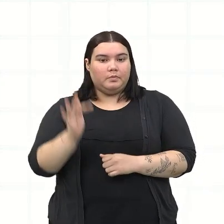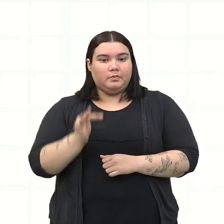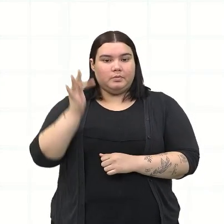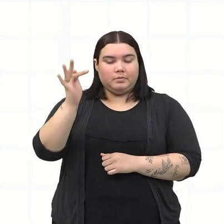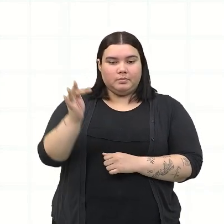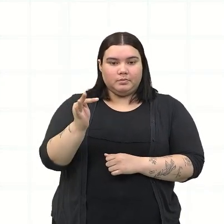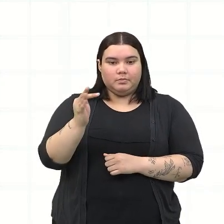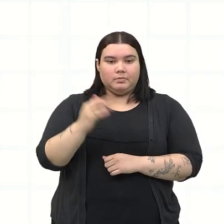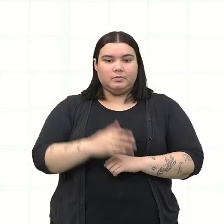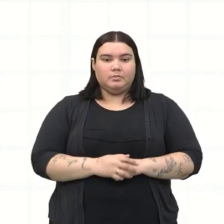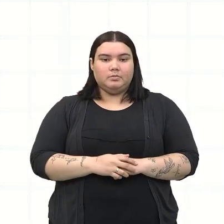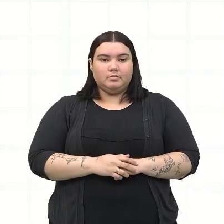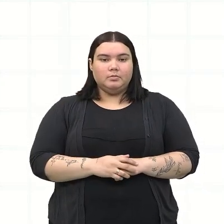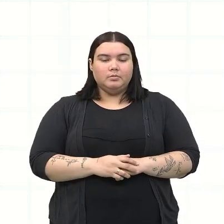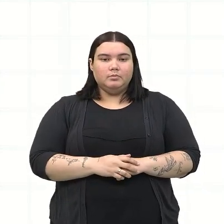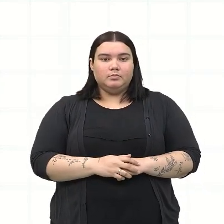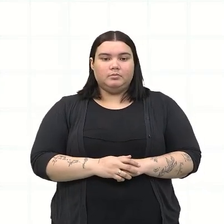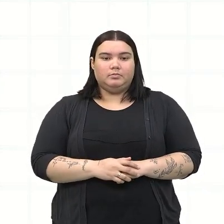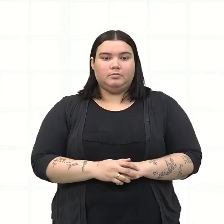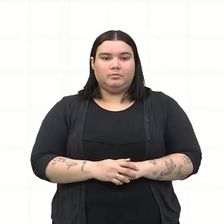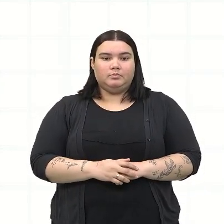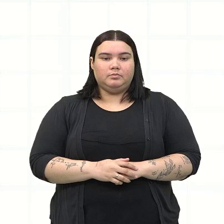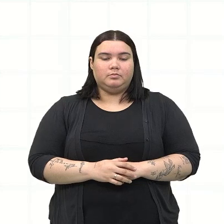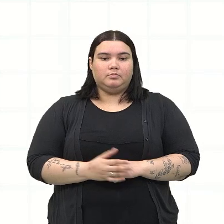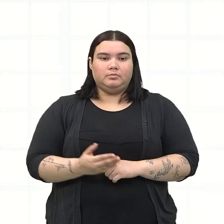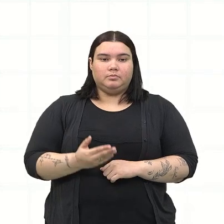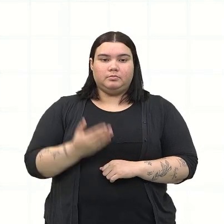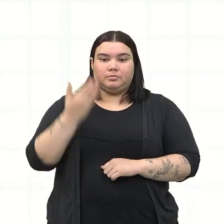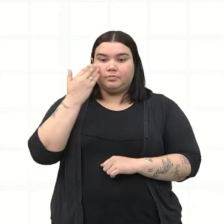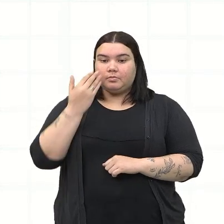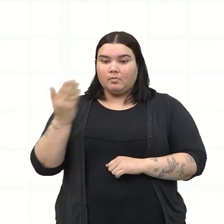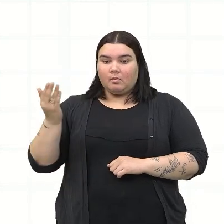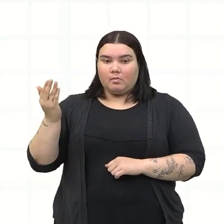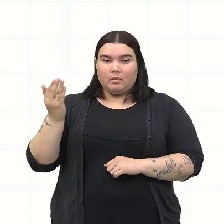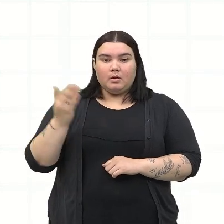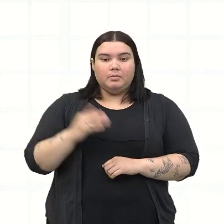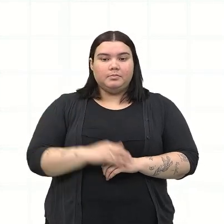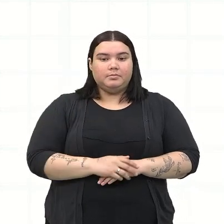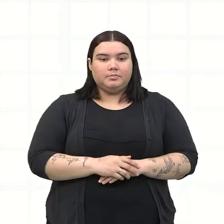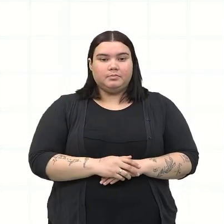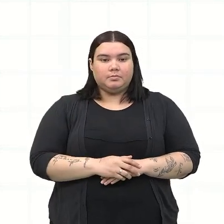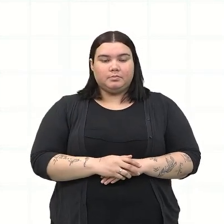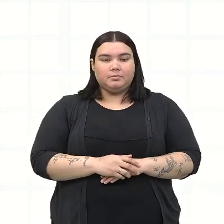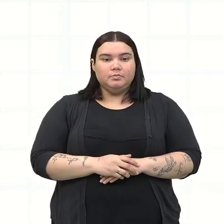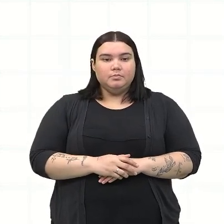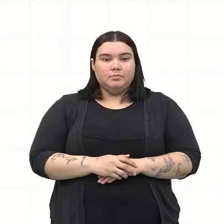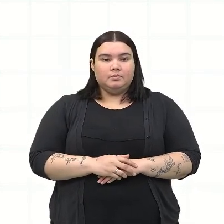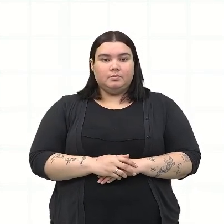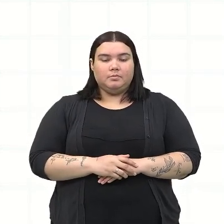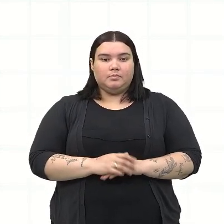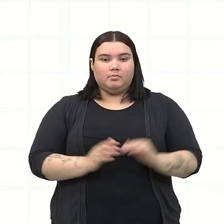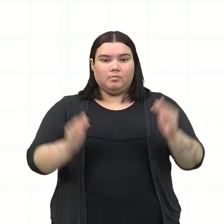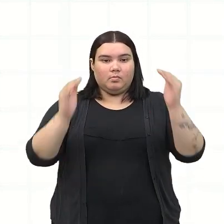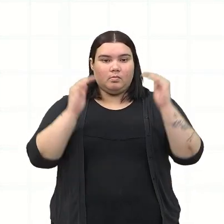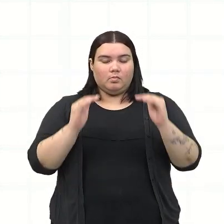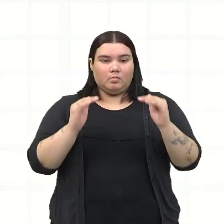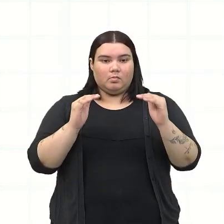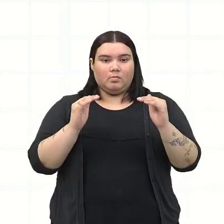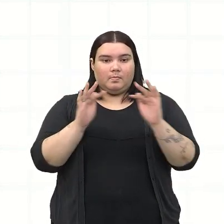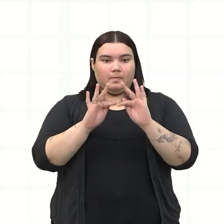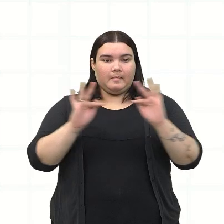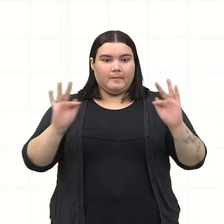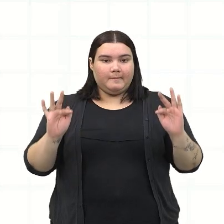They will play soccer. Eles irão jogar futebol, ok? I will be a nurse. Se eu